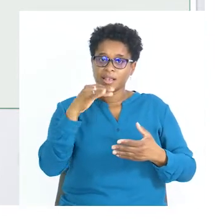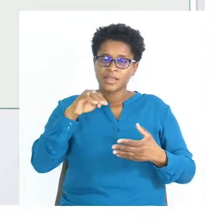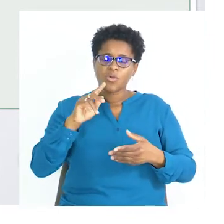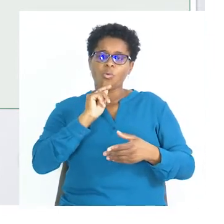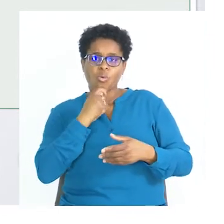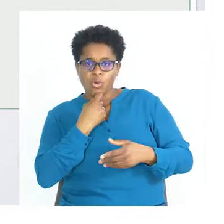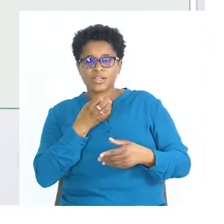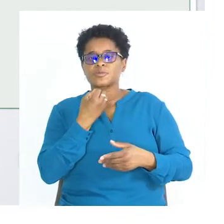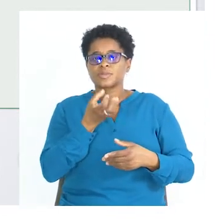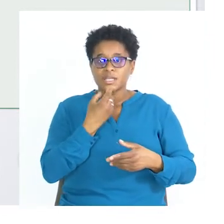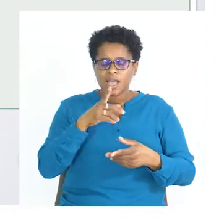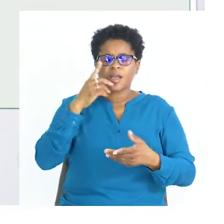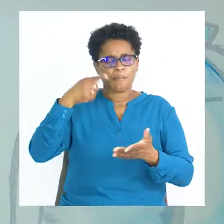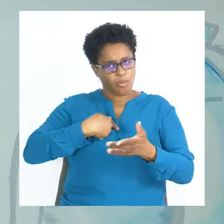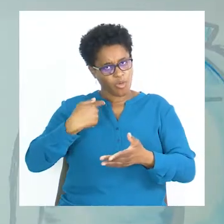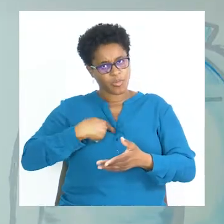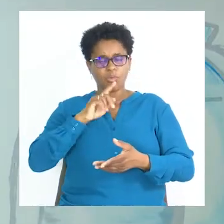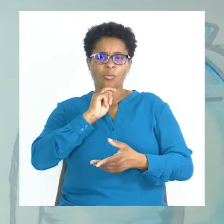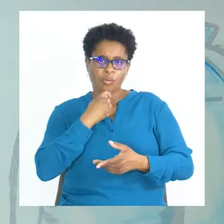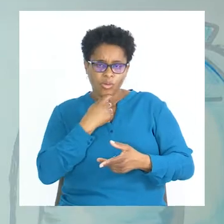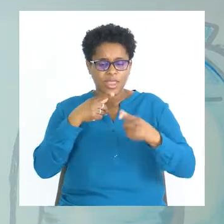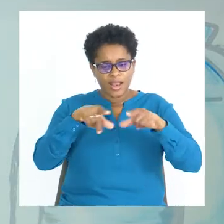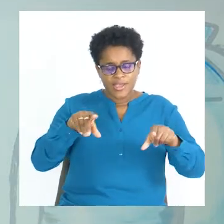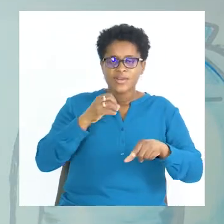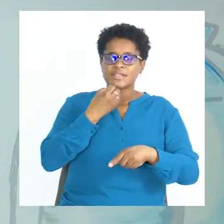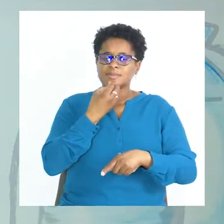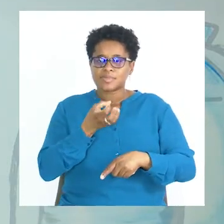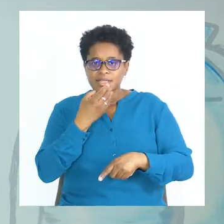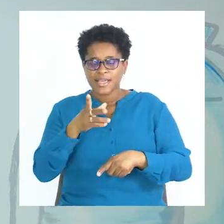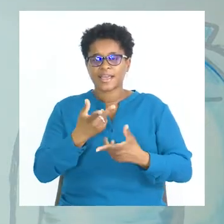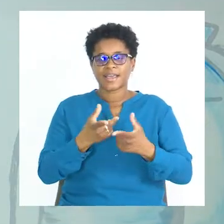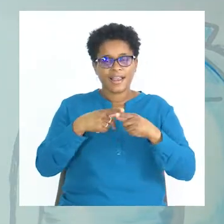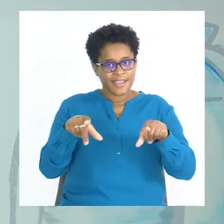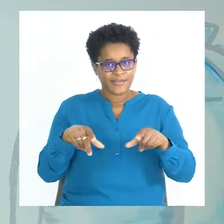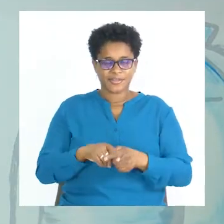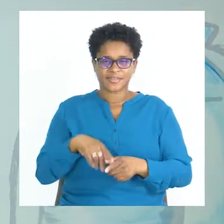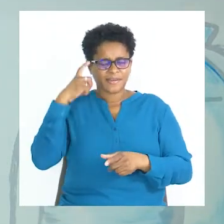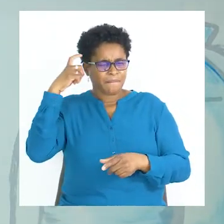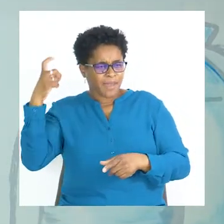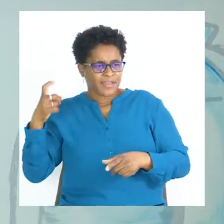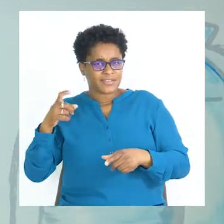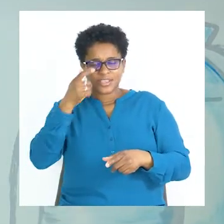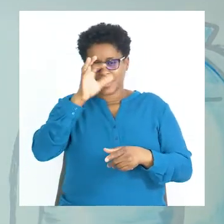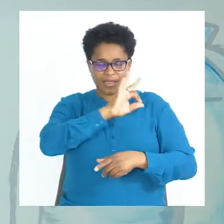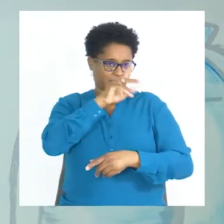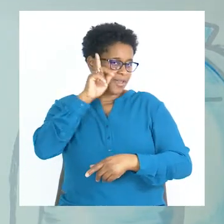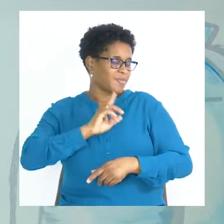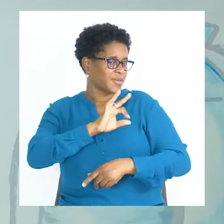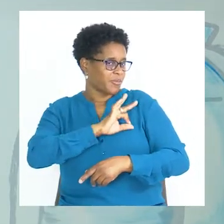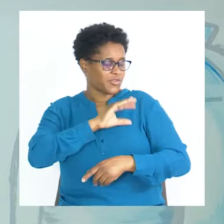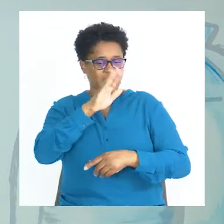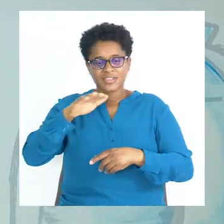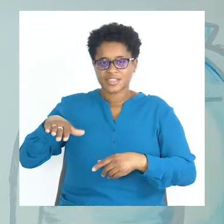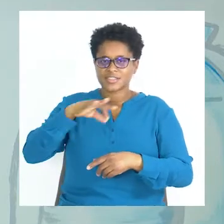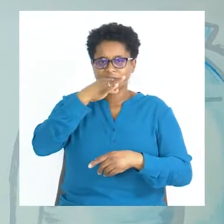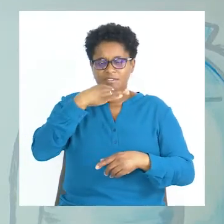código. É a língua a explicar a língua. Imagina que a pessoa de ciências diz isto. O que é que significa tal